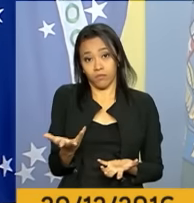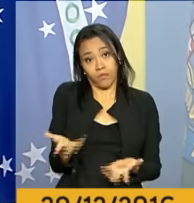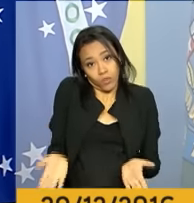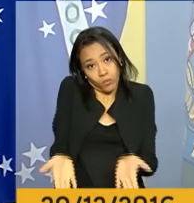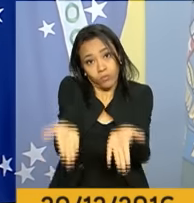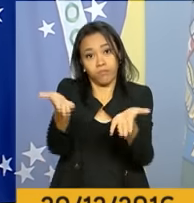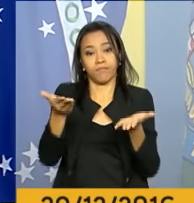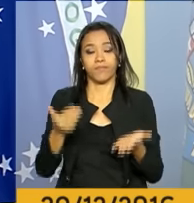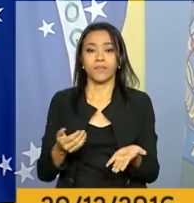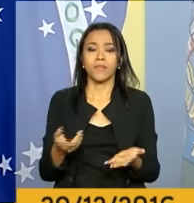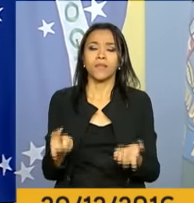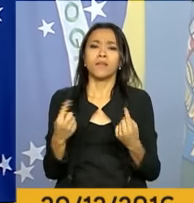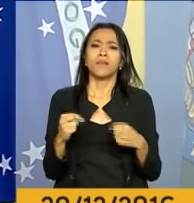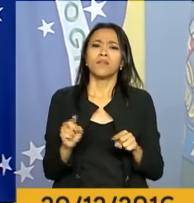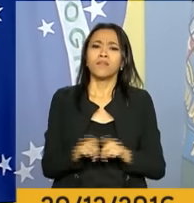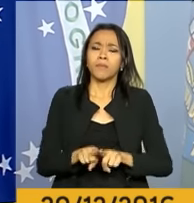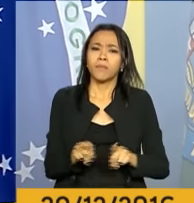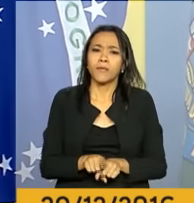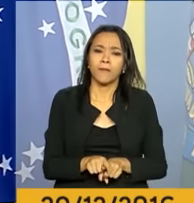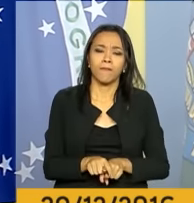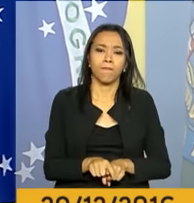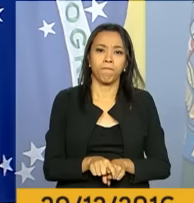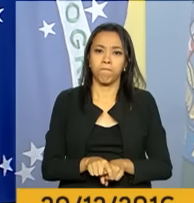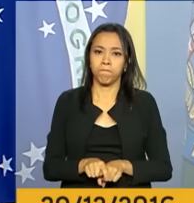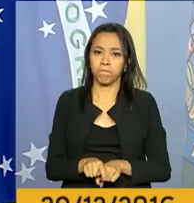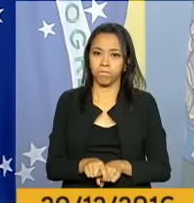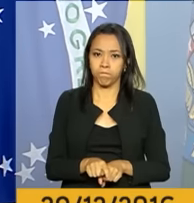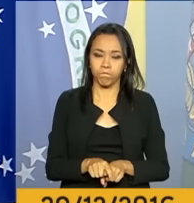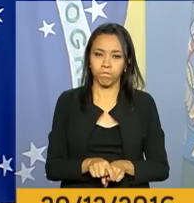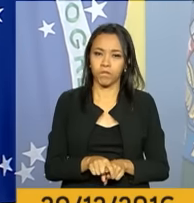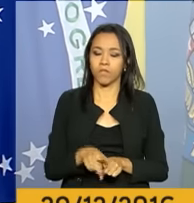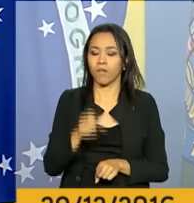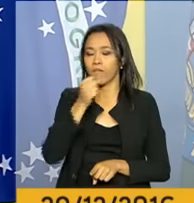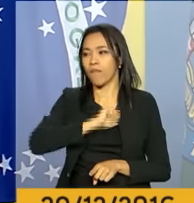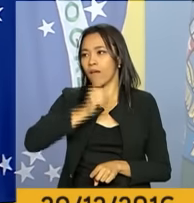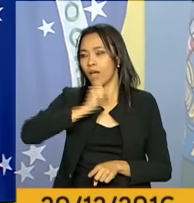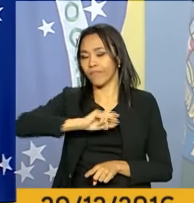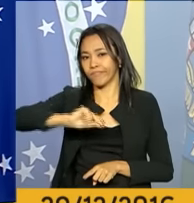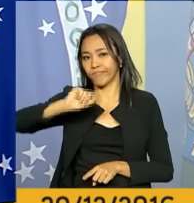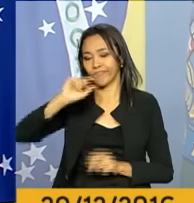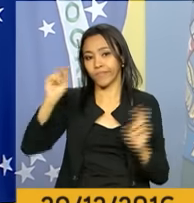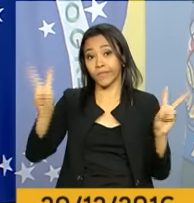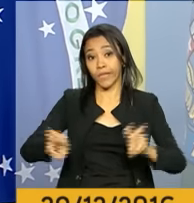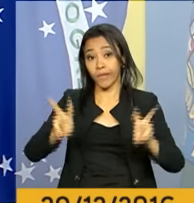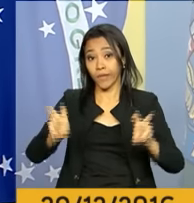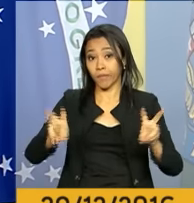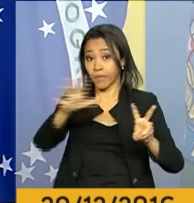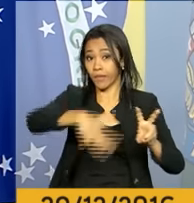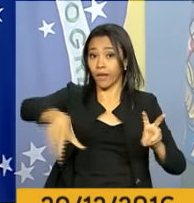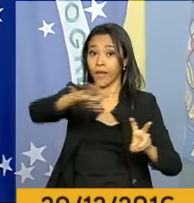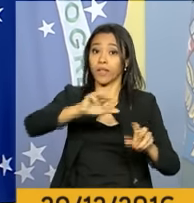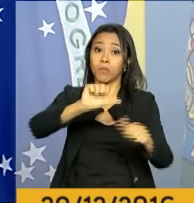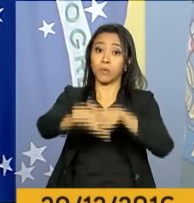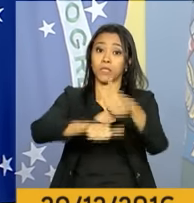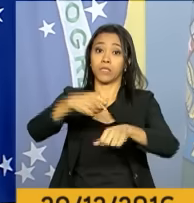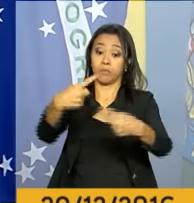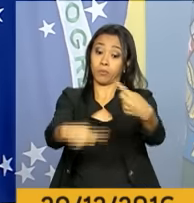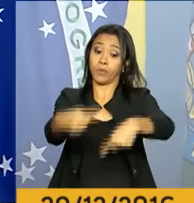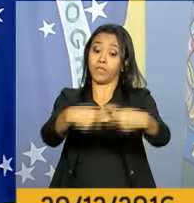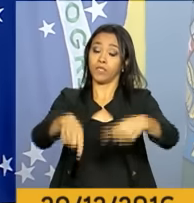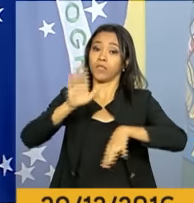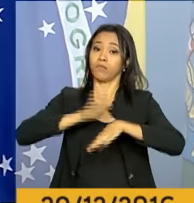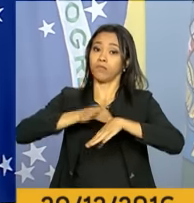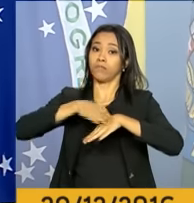adiante como também a velho tema da reforma política que cabe não é cabe ao congresso